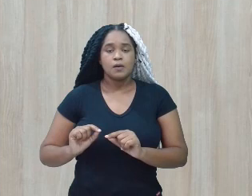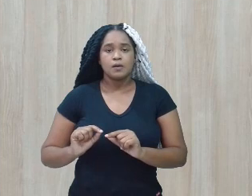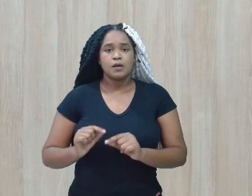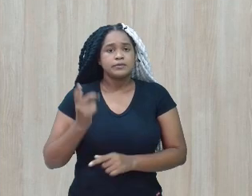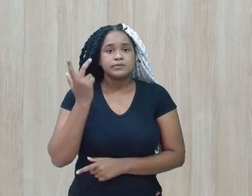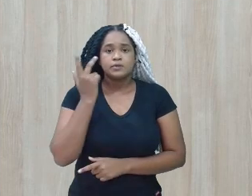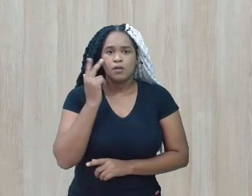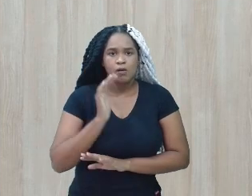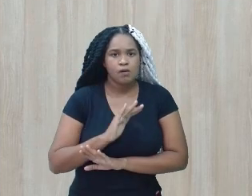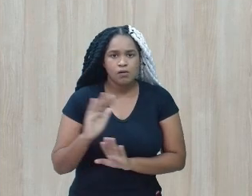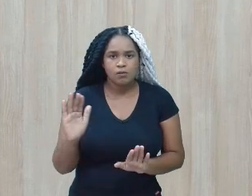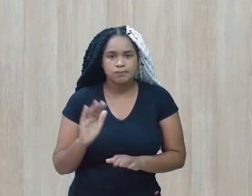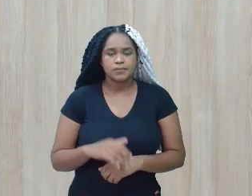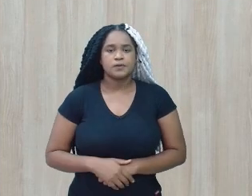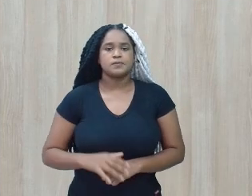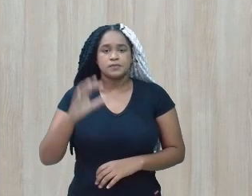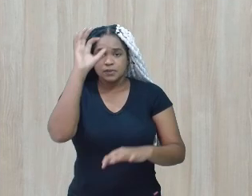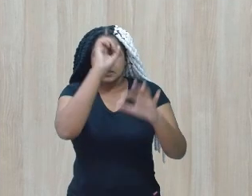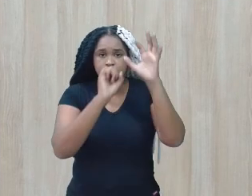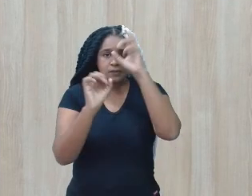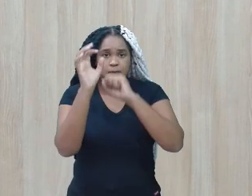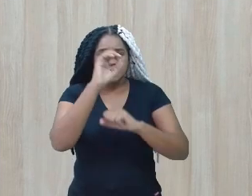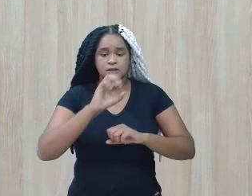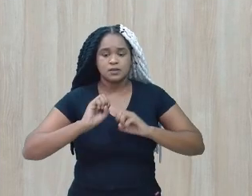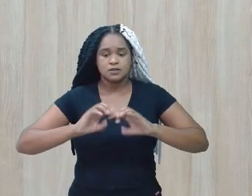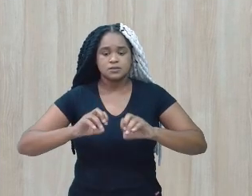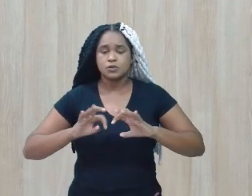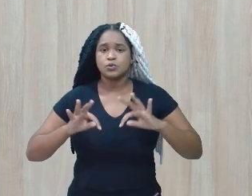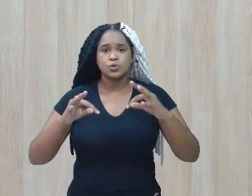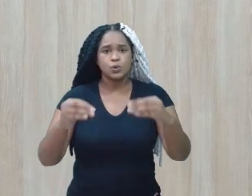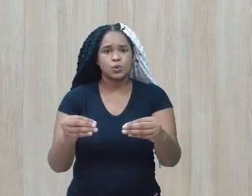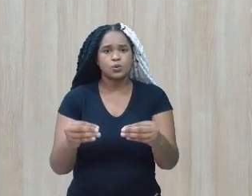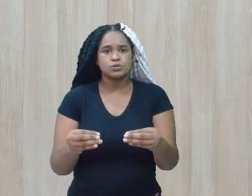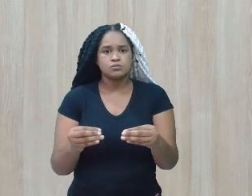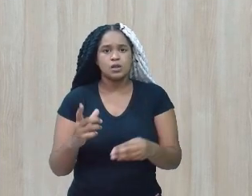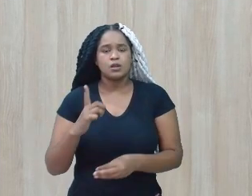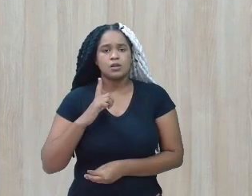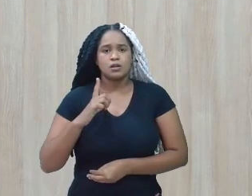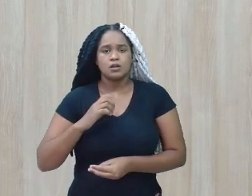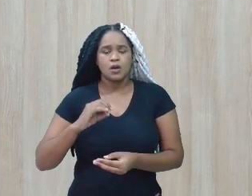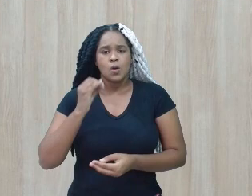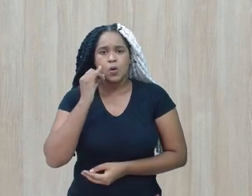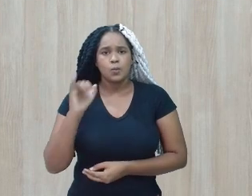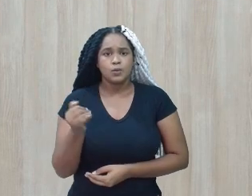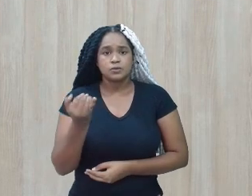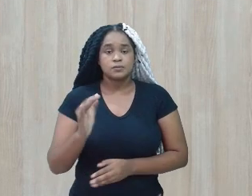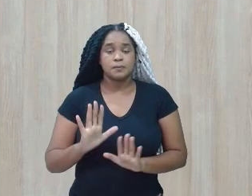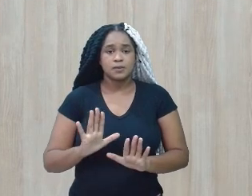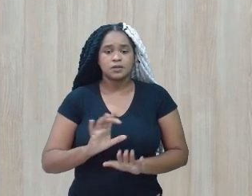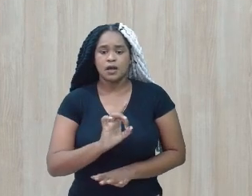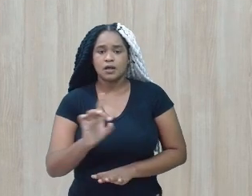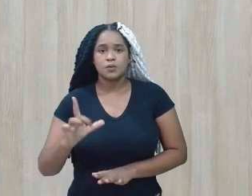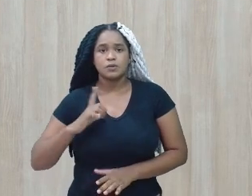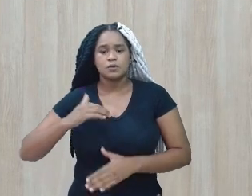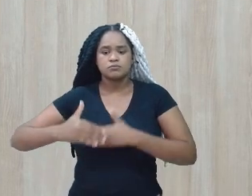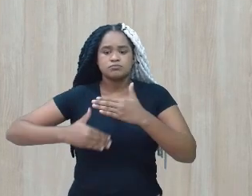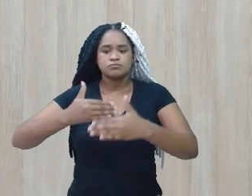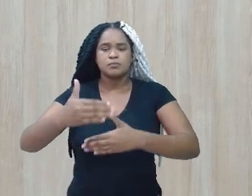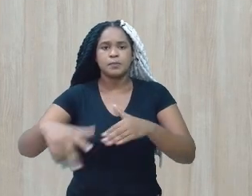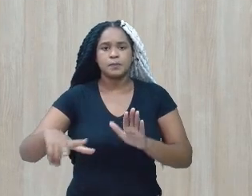é normal. O ensino-aprendizagem é para todos e cada um desenvolve com o seu ritmo.